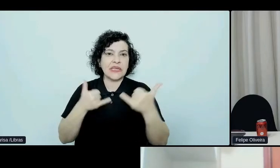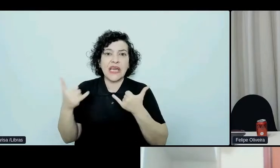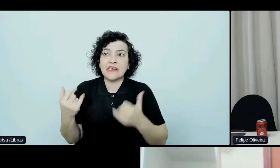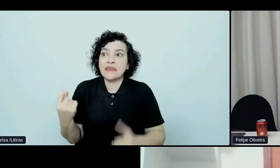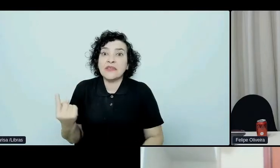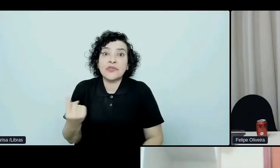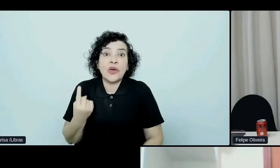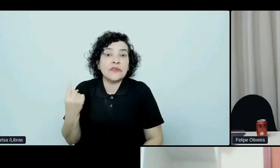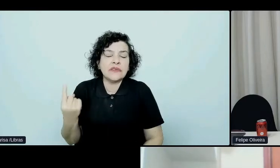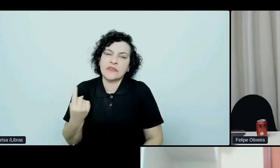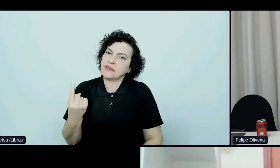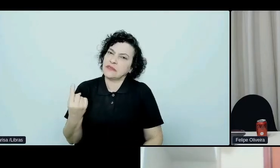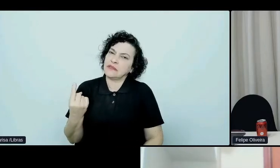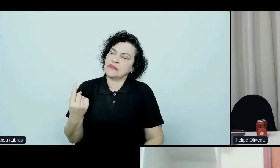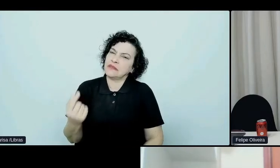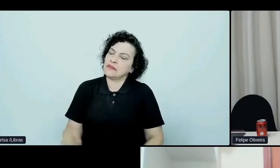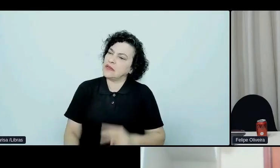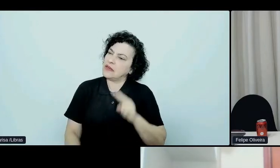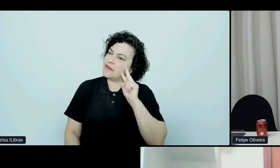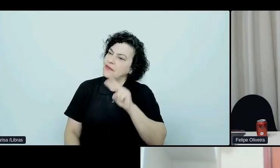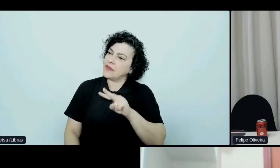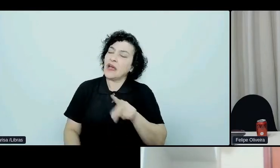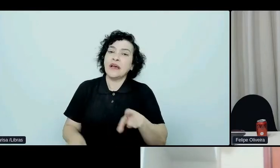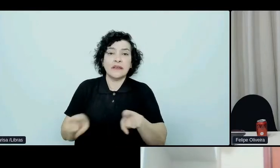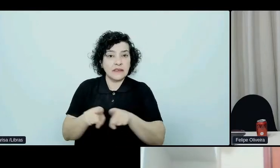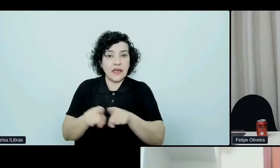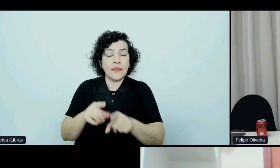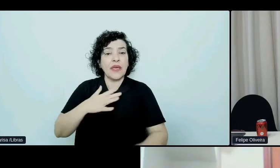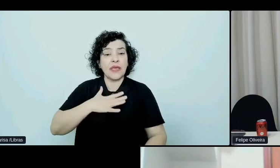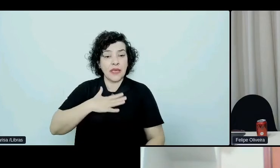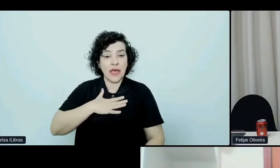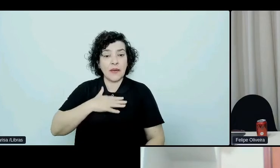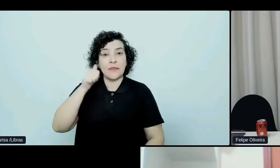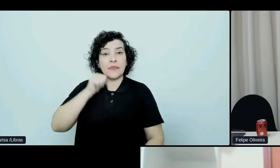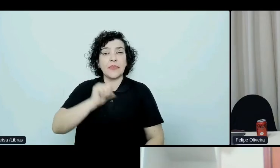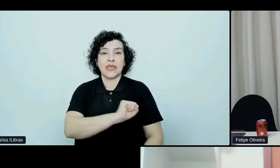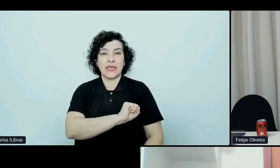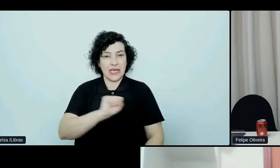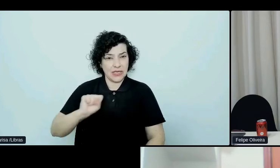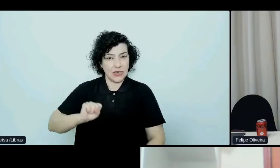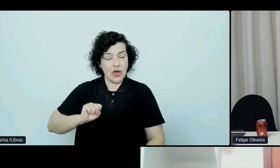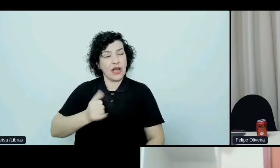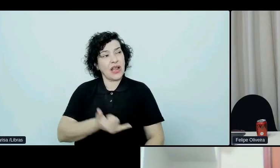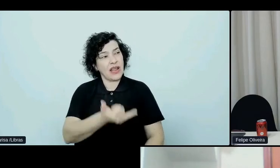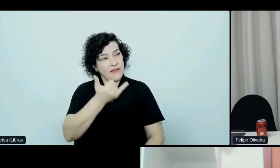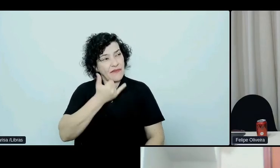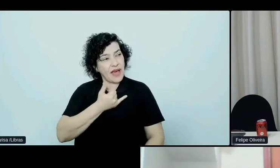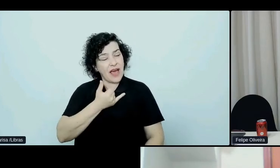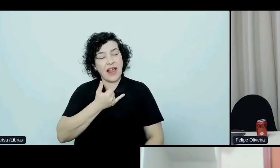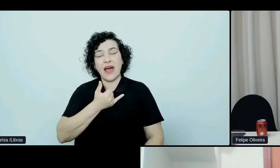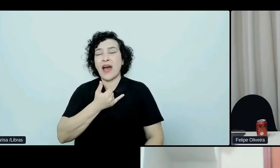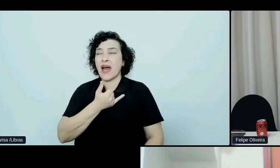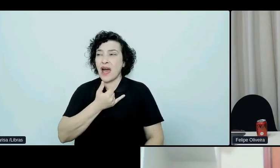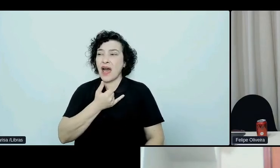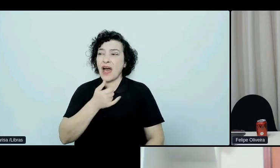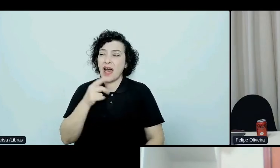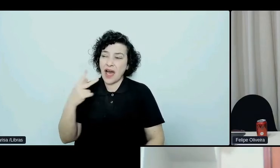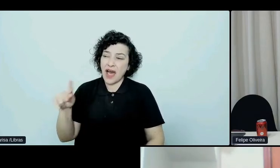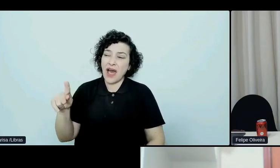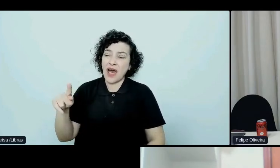avaliação, porque o comportamento de vocês é muito parecido. Tanto é que a minha filha